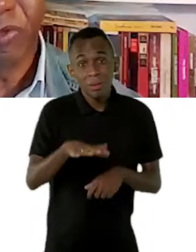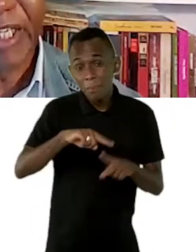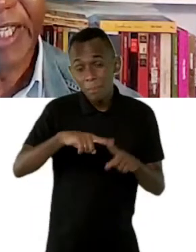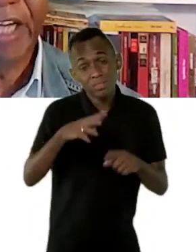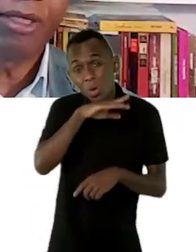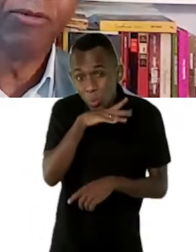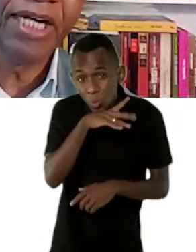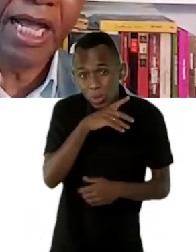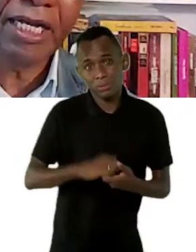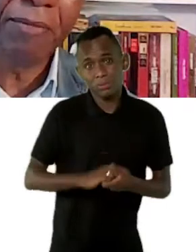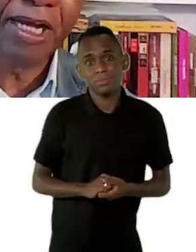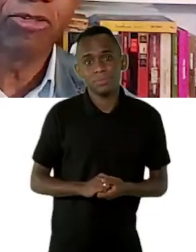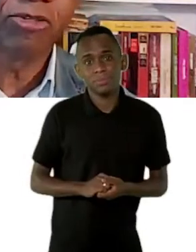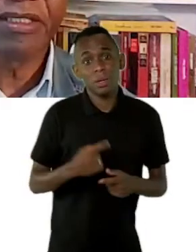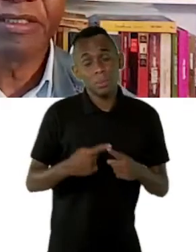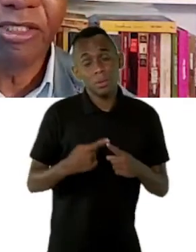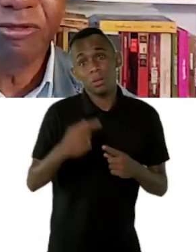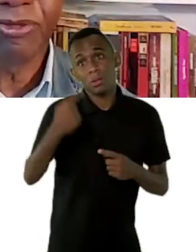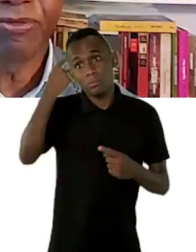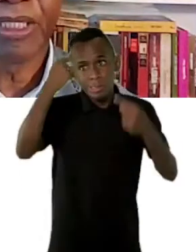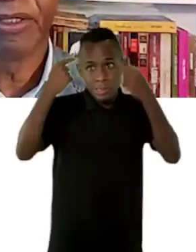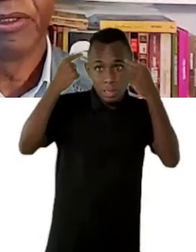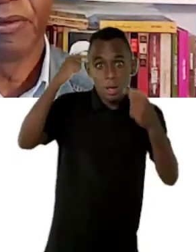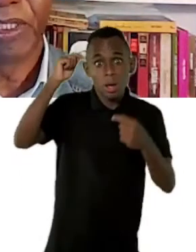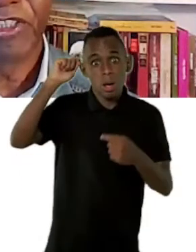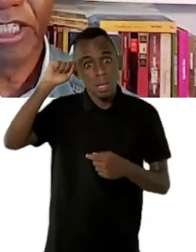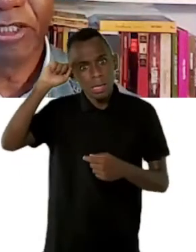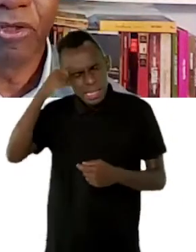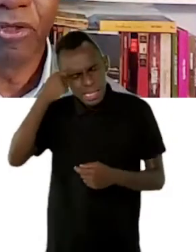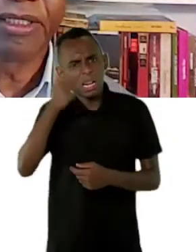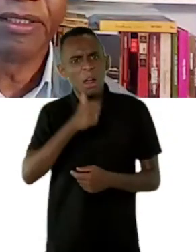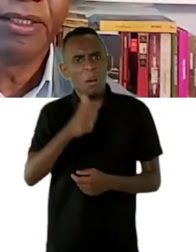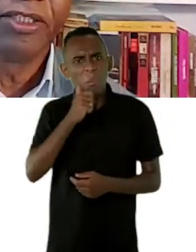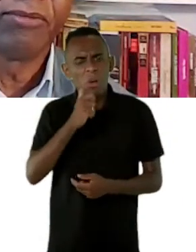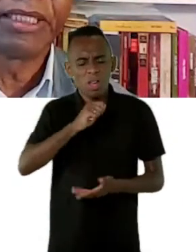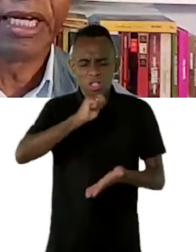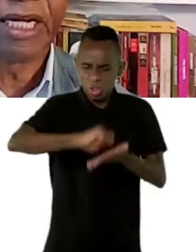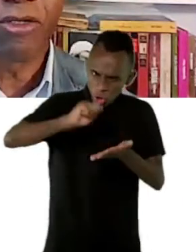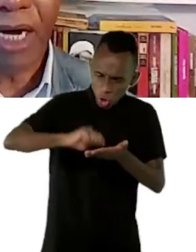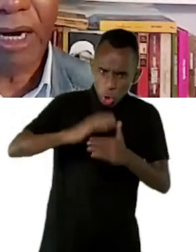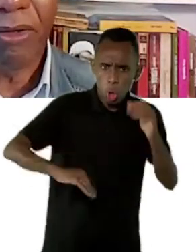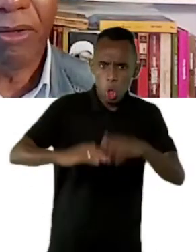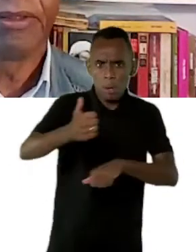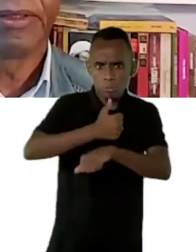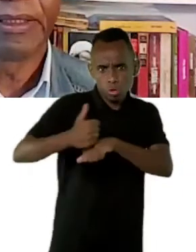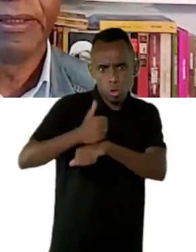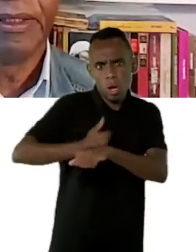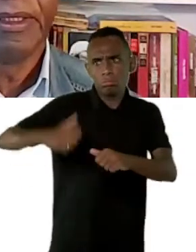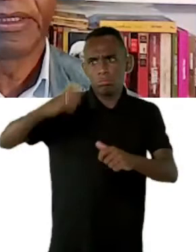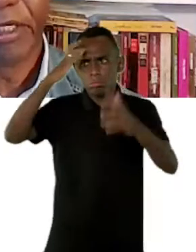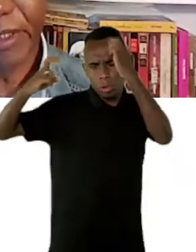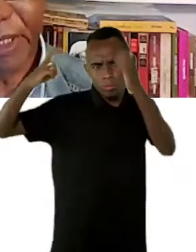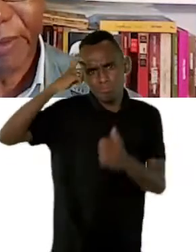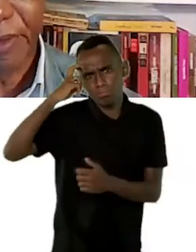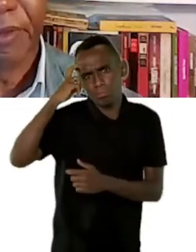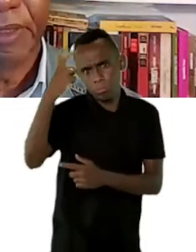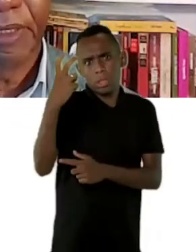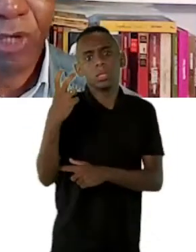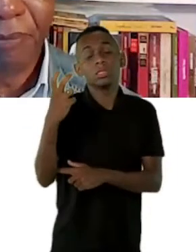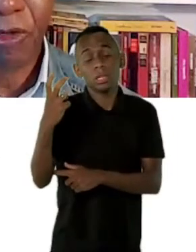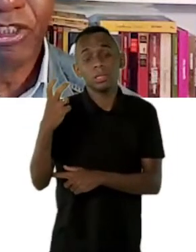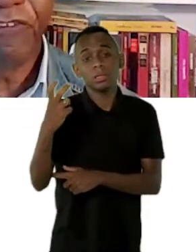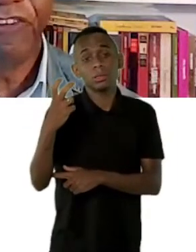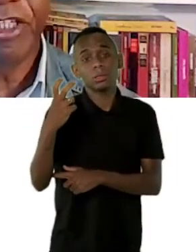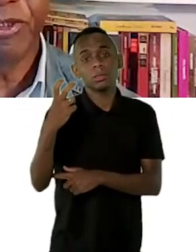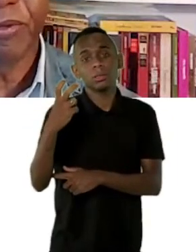de uma ideia de uma mulher que pensa o Brasil, de uma escritora, de uma intelectual. Né? Então, assim,